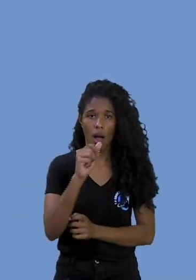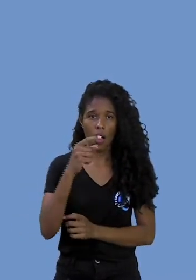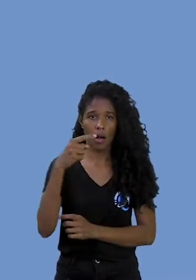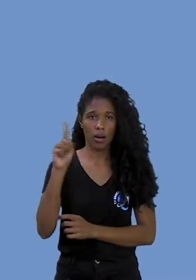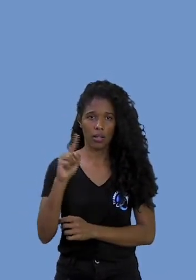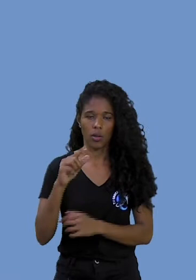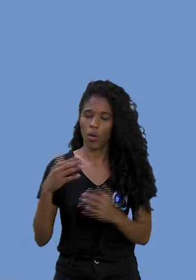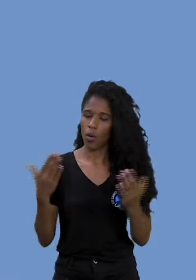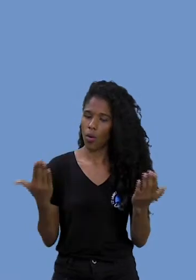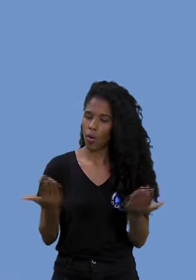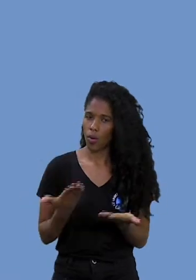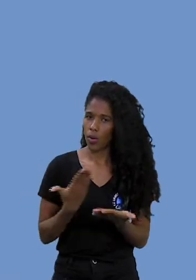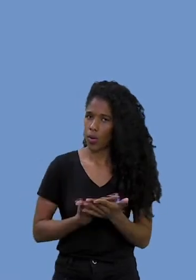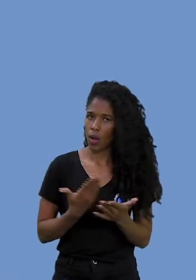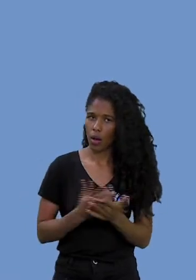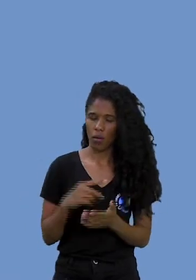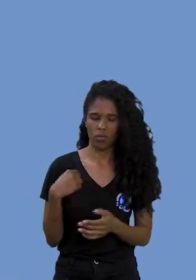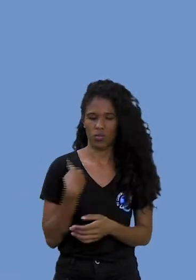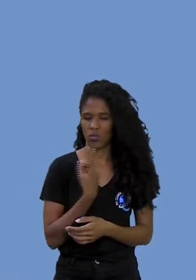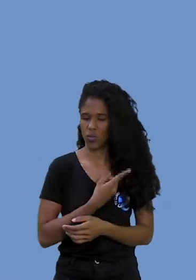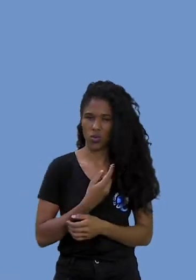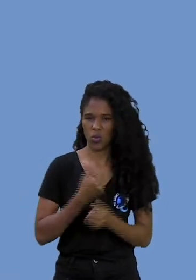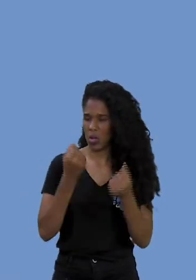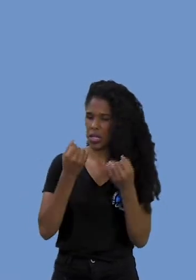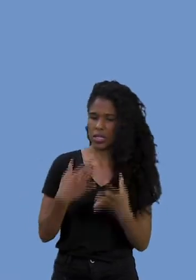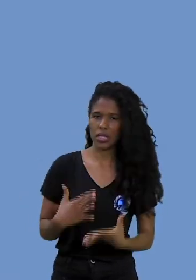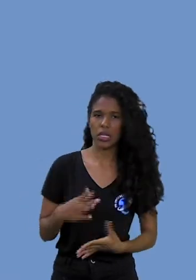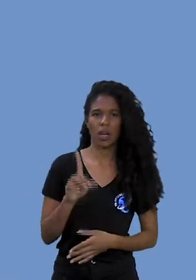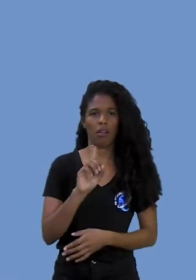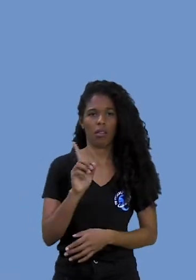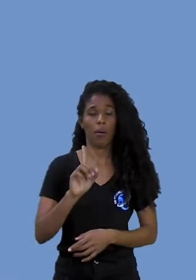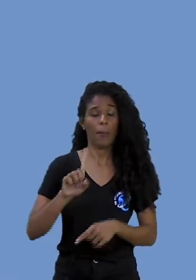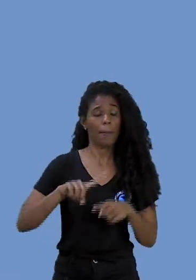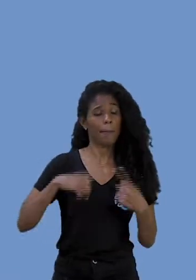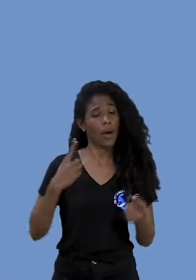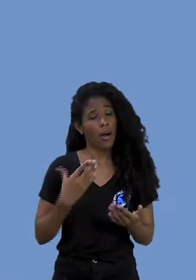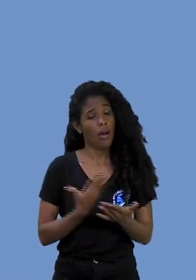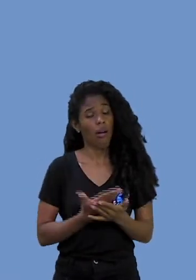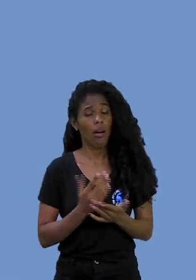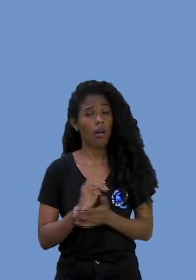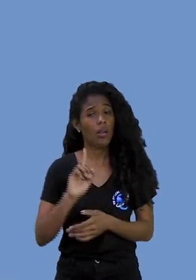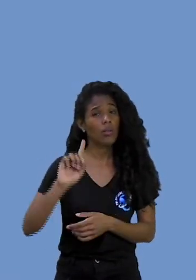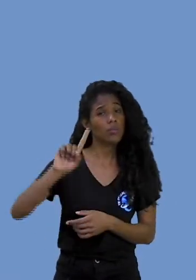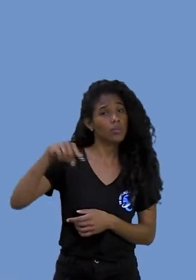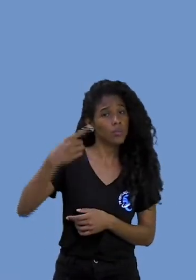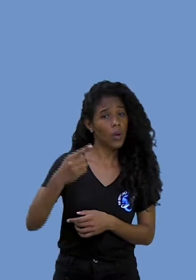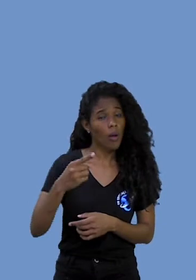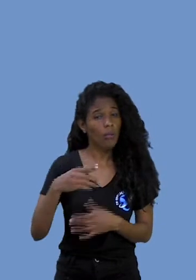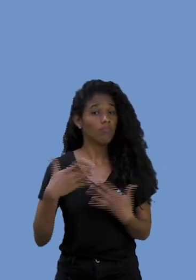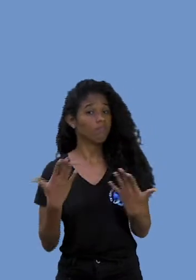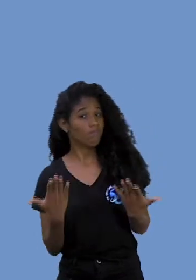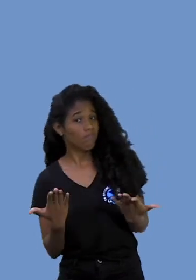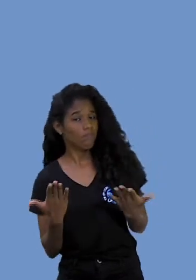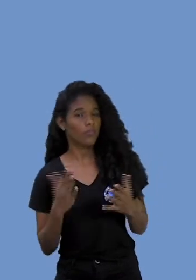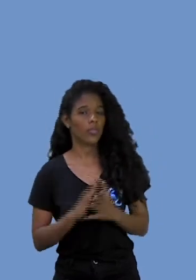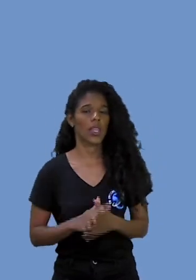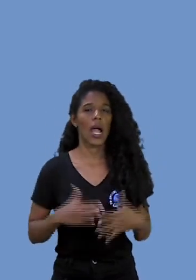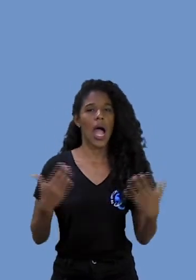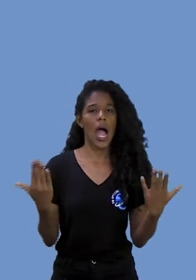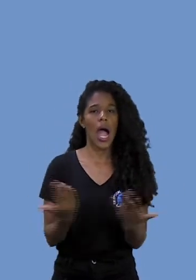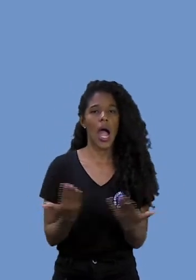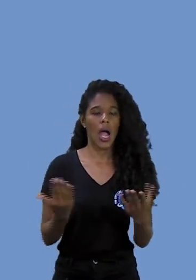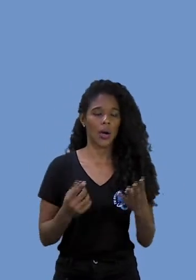Quem sabe, né? Nas próximas aulas eu posso trazer para vocês a respeito da crase. O til, ele serve para